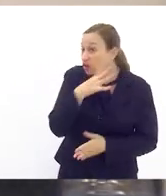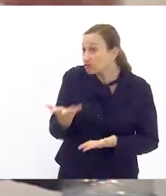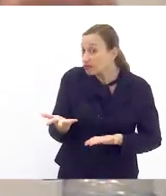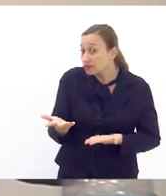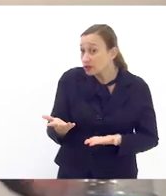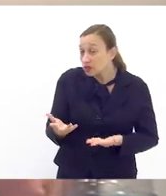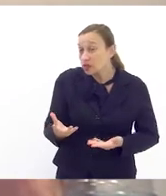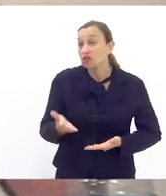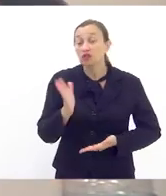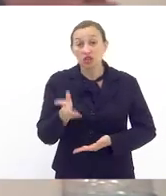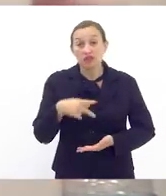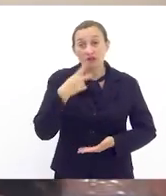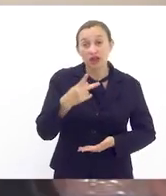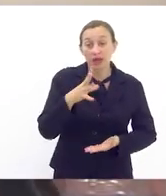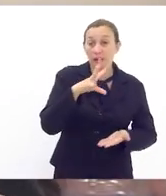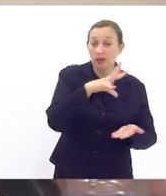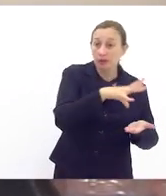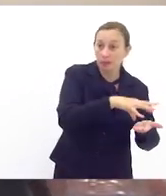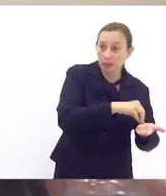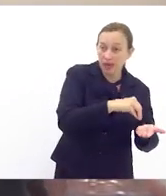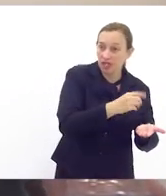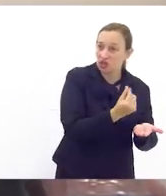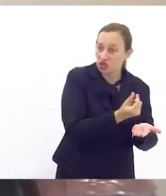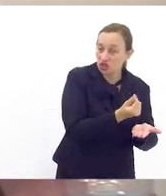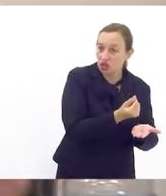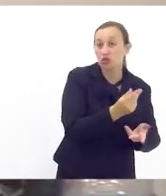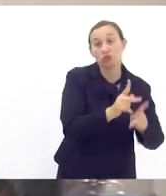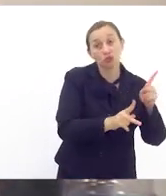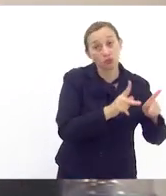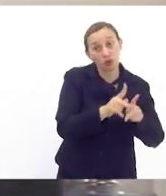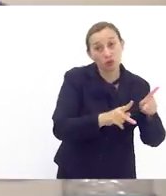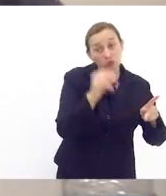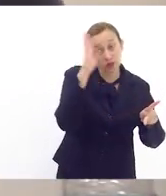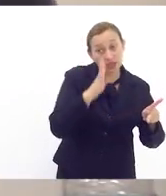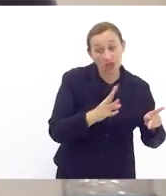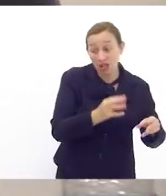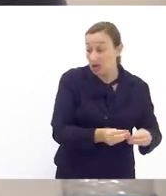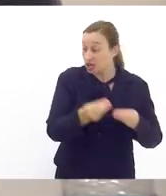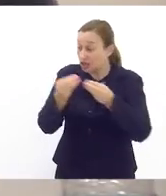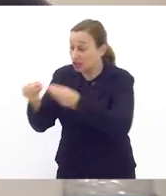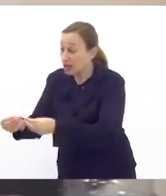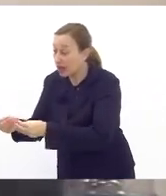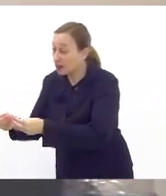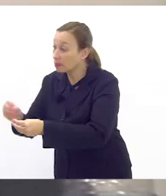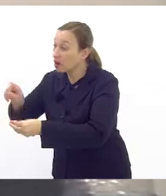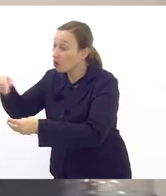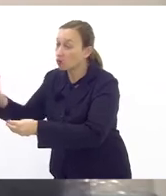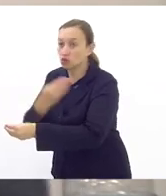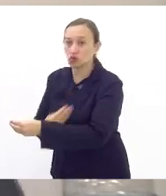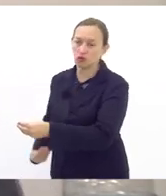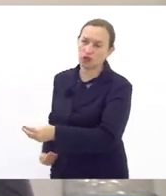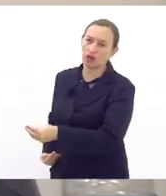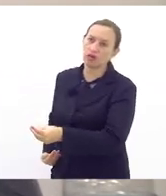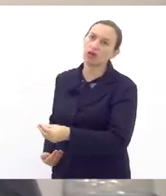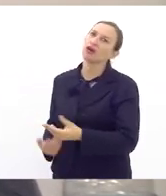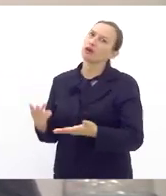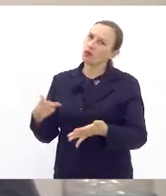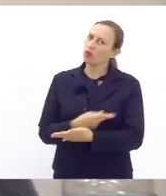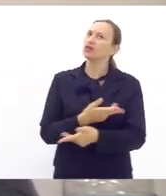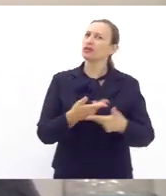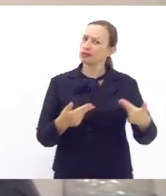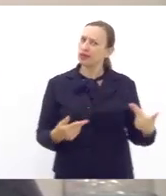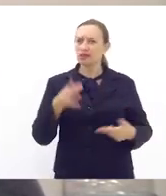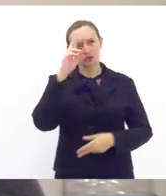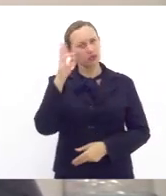E como eu disse pega dinheiro do povo brasileiro entrega para outros governos E aí tem coisas que acontecem